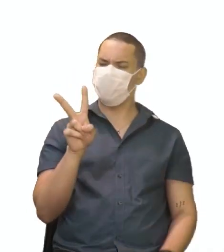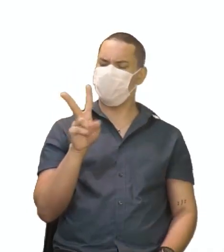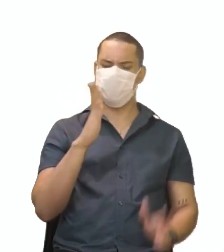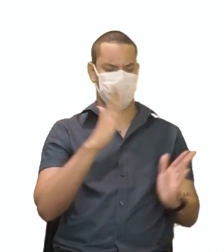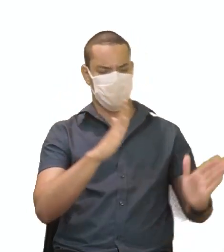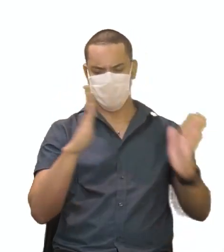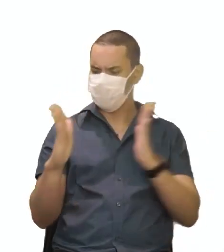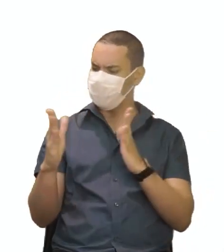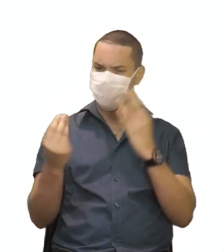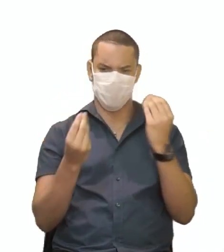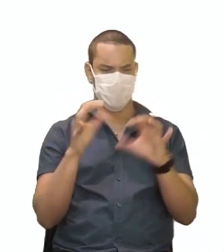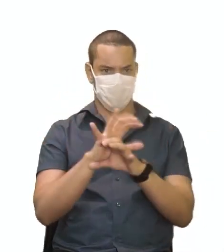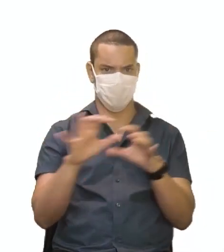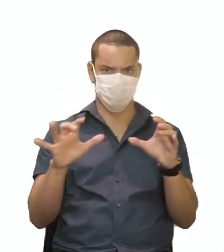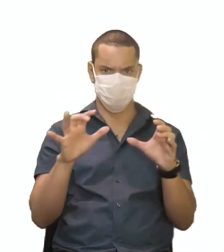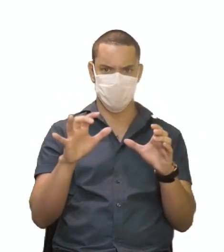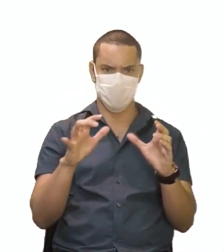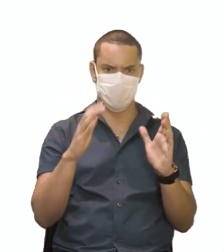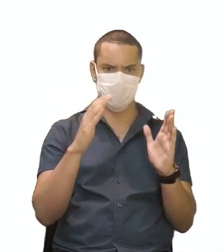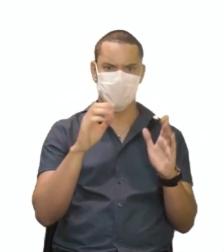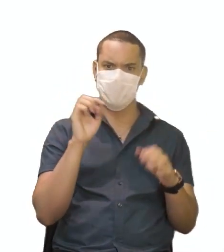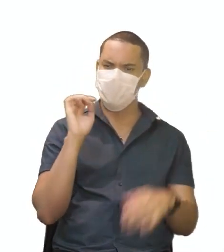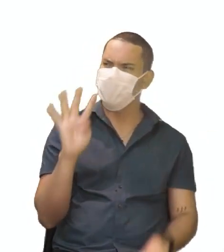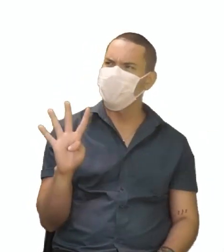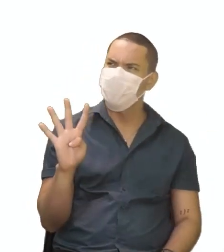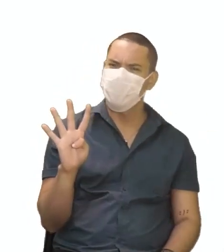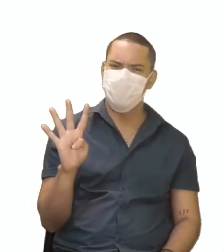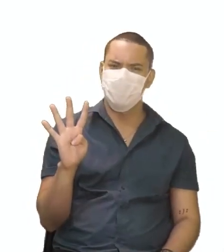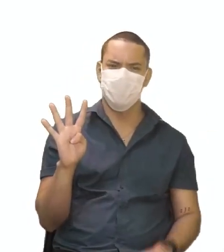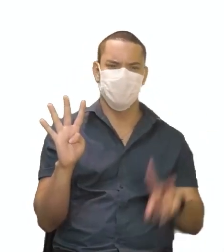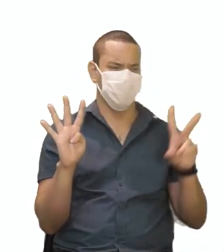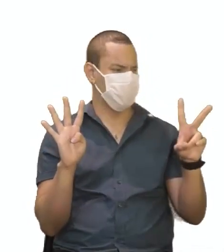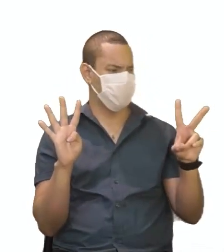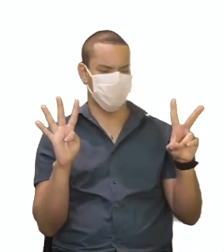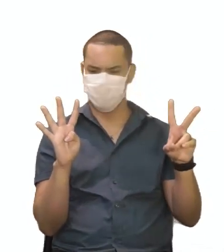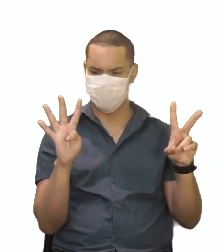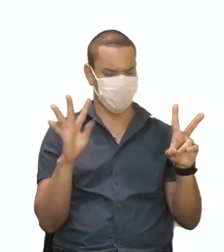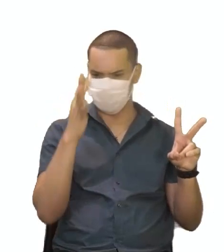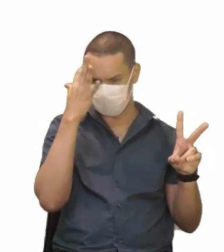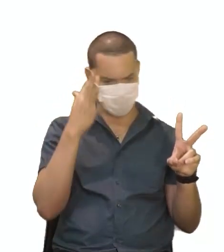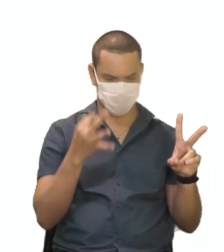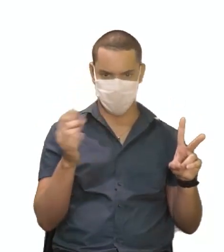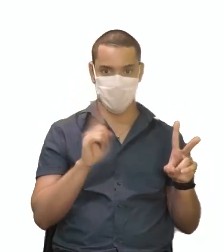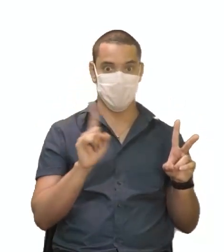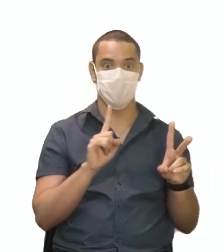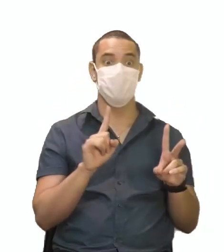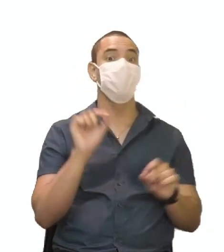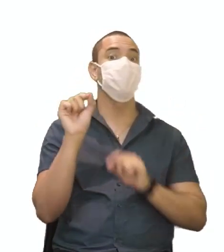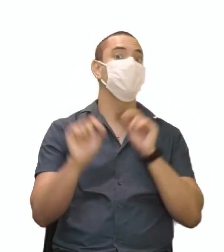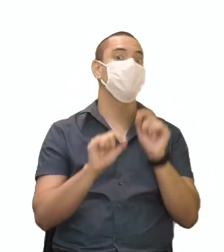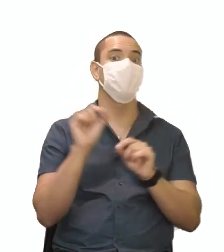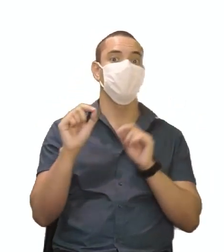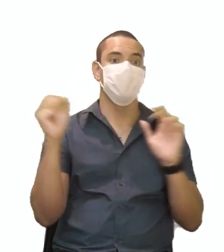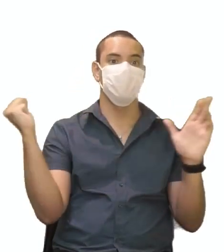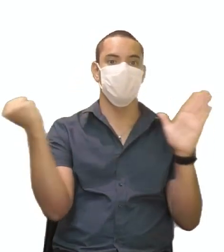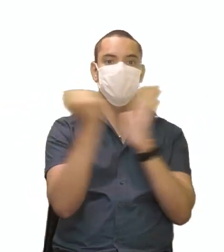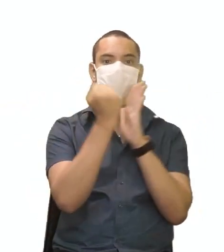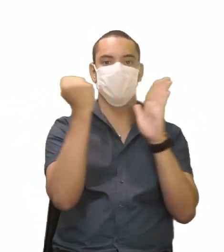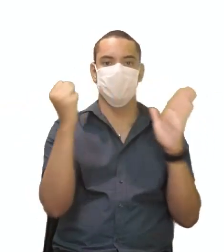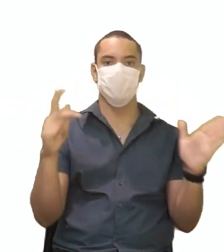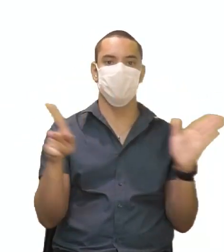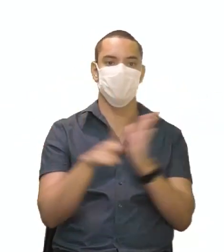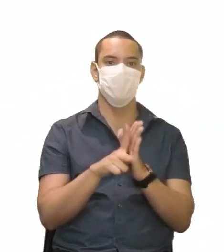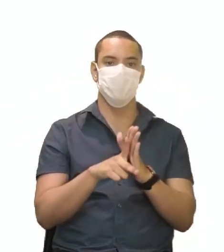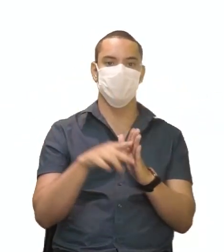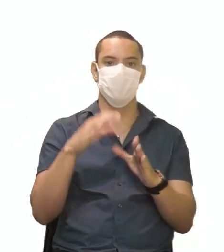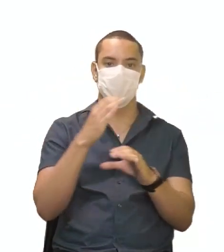etapas do ciclo meiótico são as fases, mas não são 4? Eu não estou compreendendo. Então, o que marca o processo